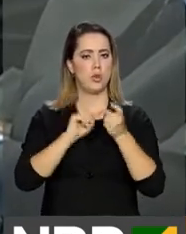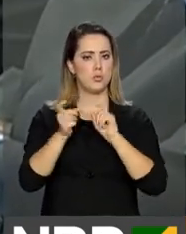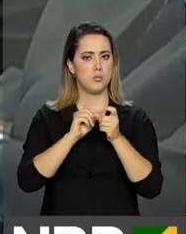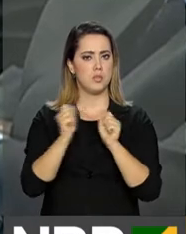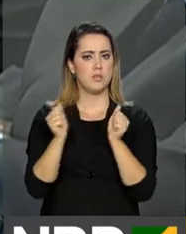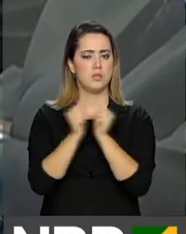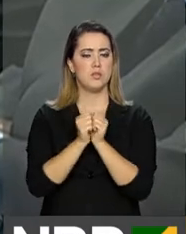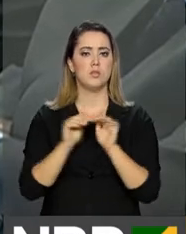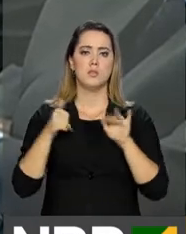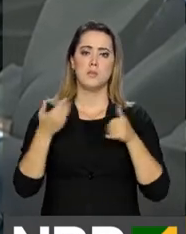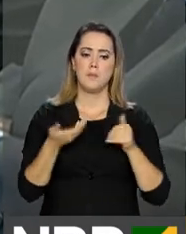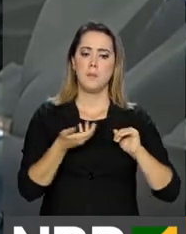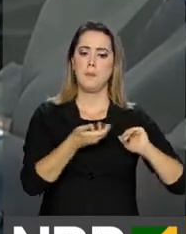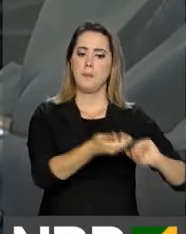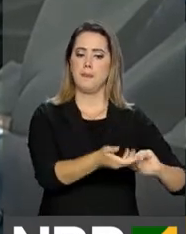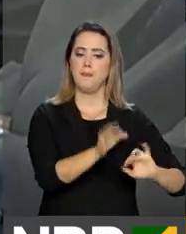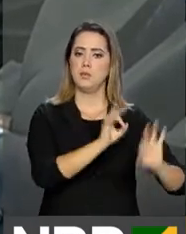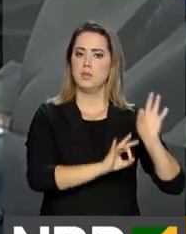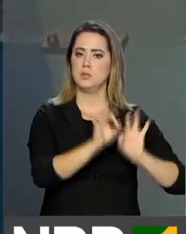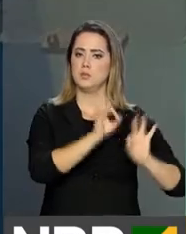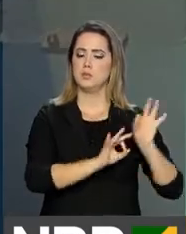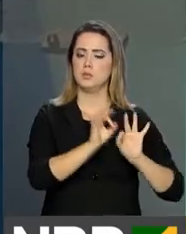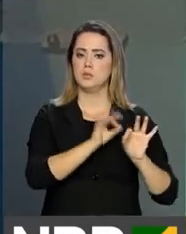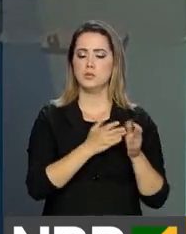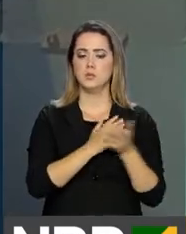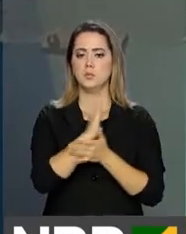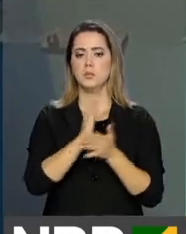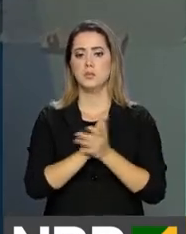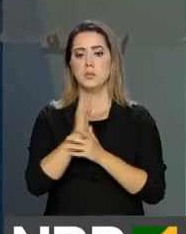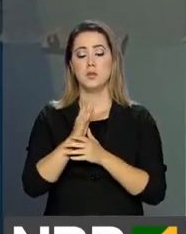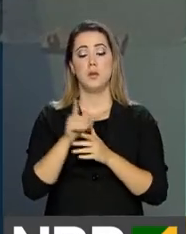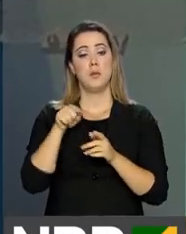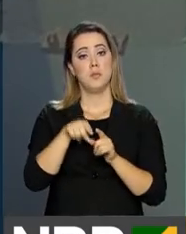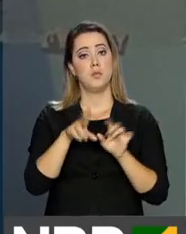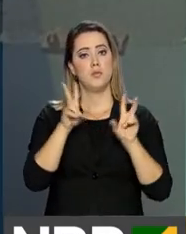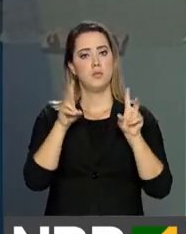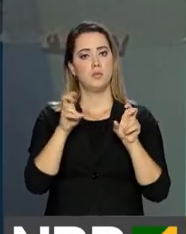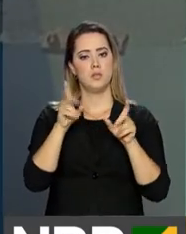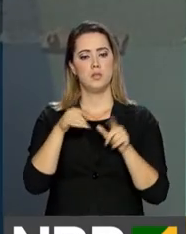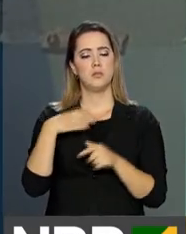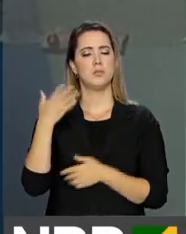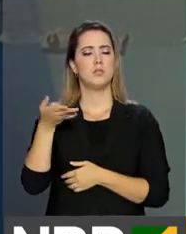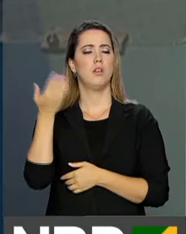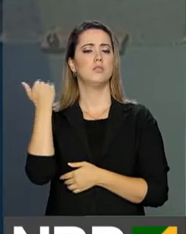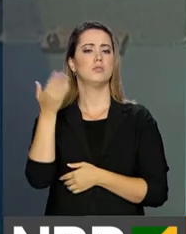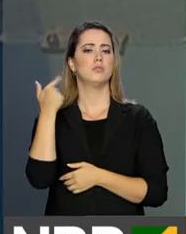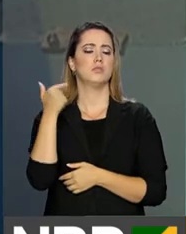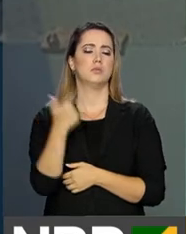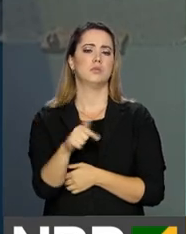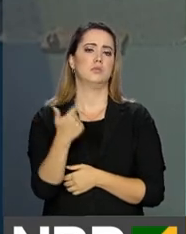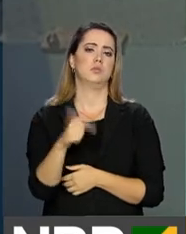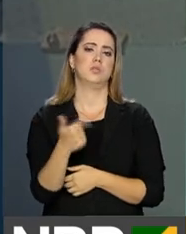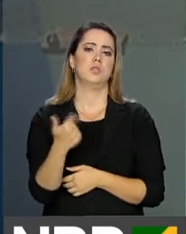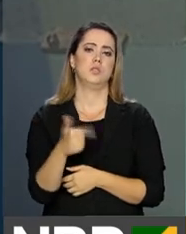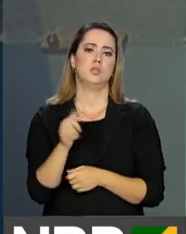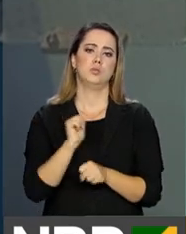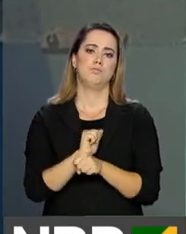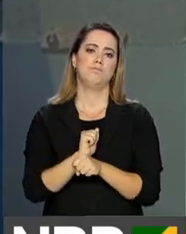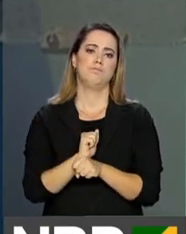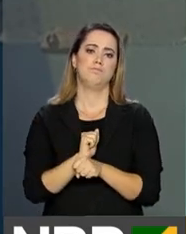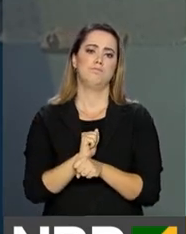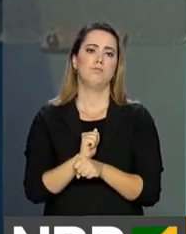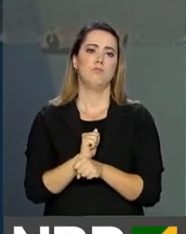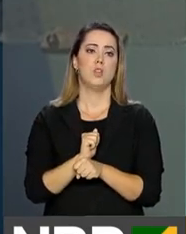Parlamento debateu, aprimorou e aprovou matérias que há muito tempo ficavam sem